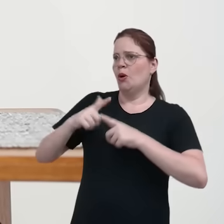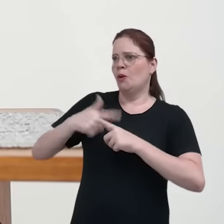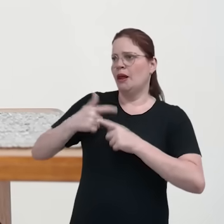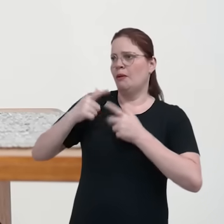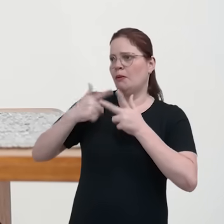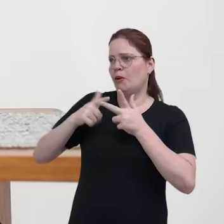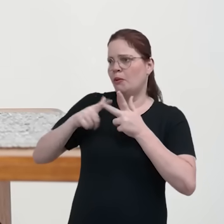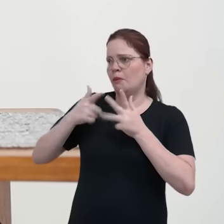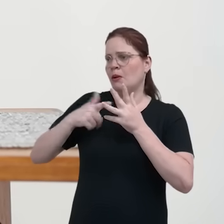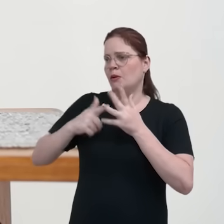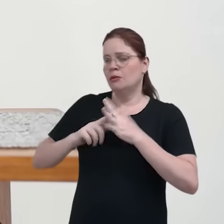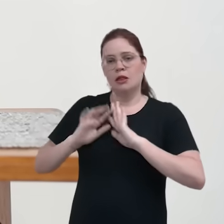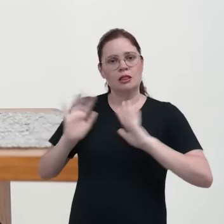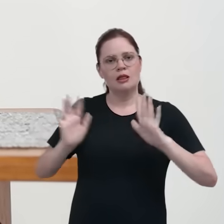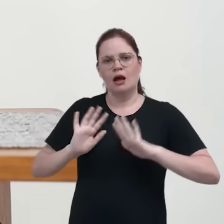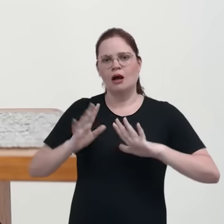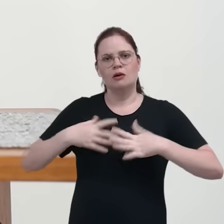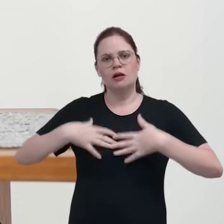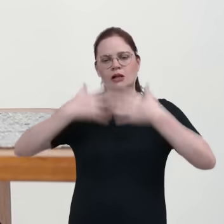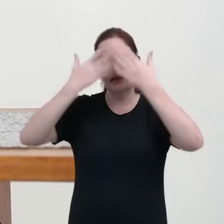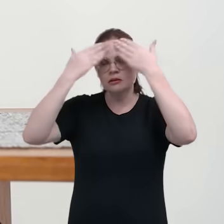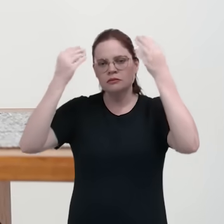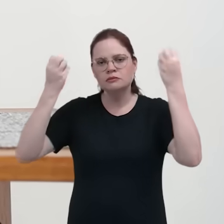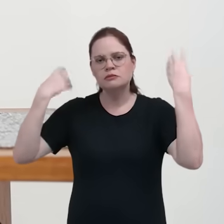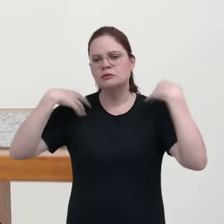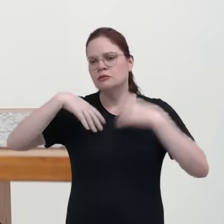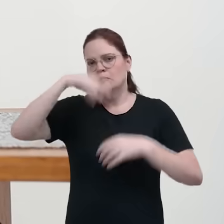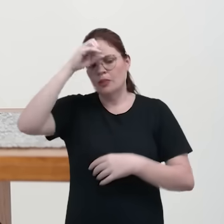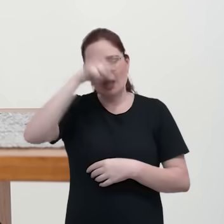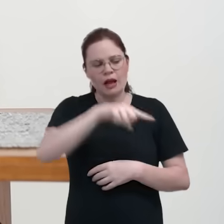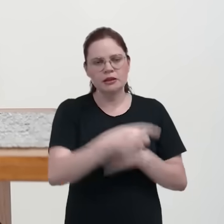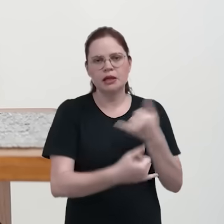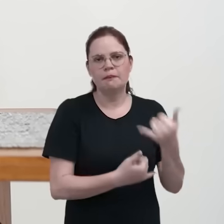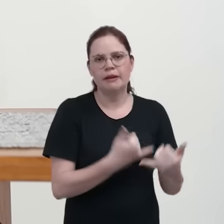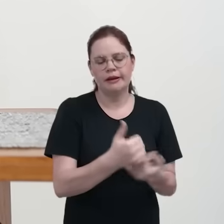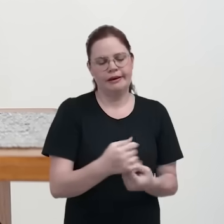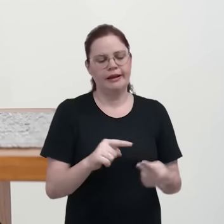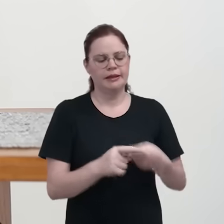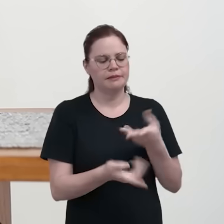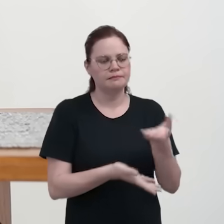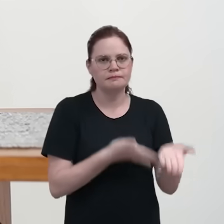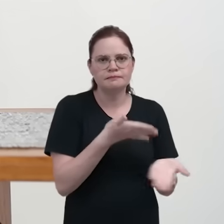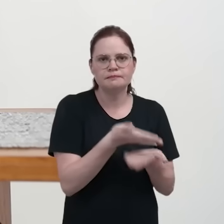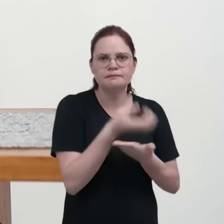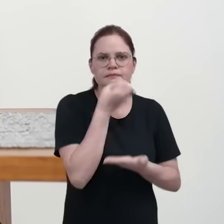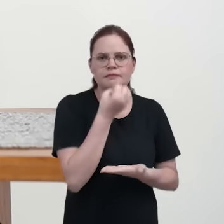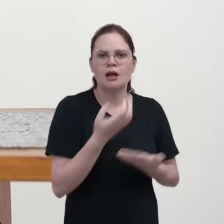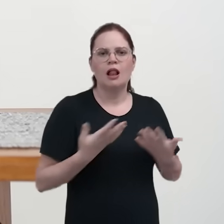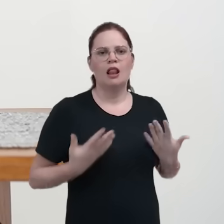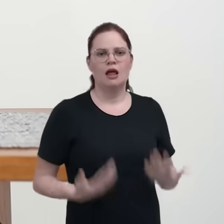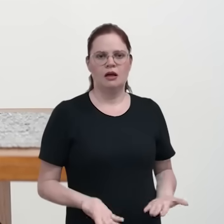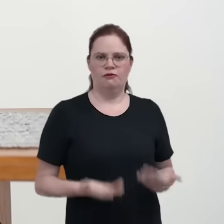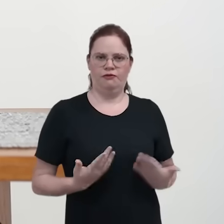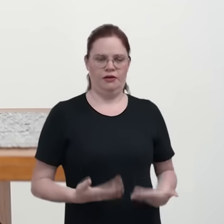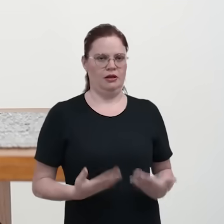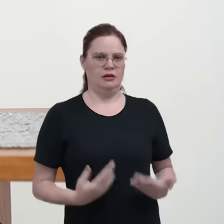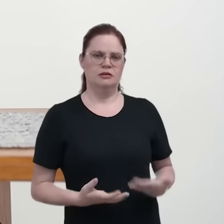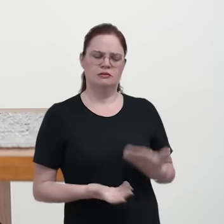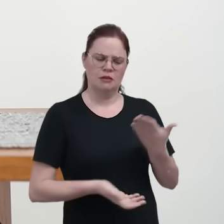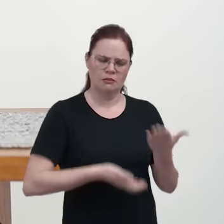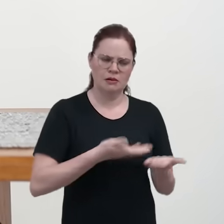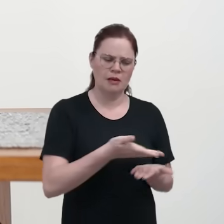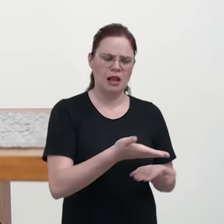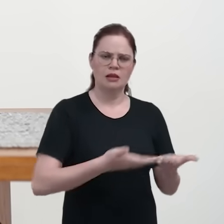pais, mas ela tem que ter a sua infância, ela tem que brincar, ela tem que ser tratada com